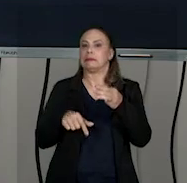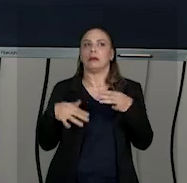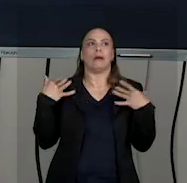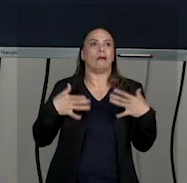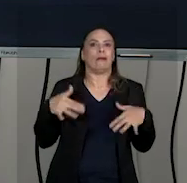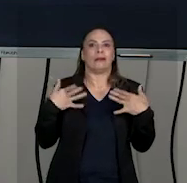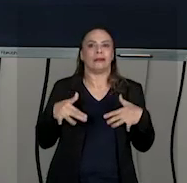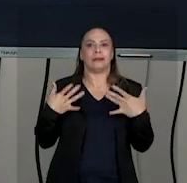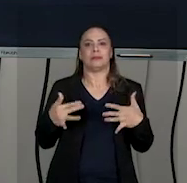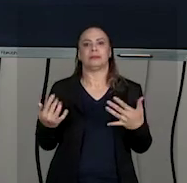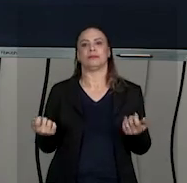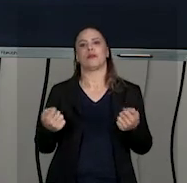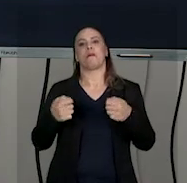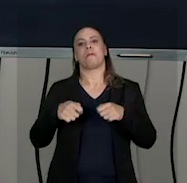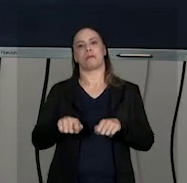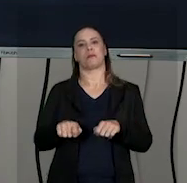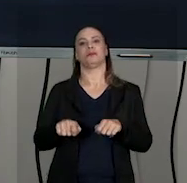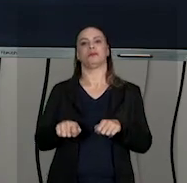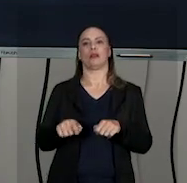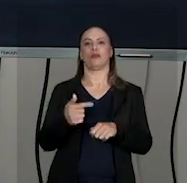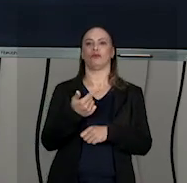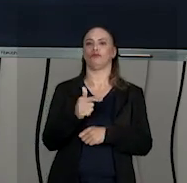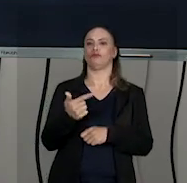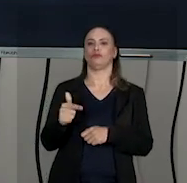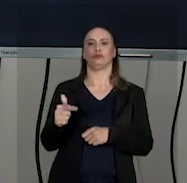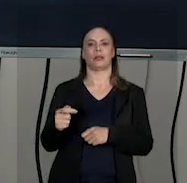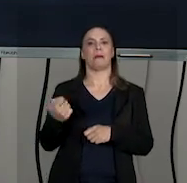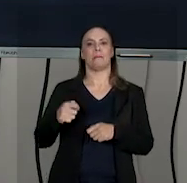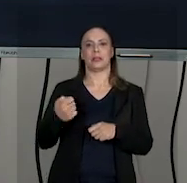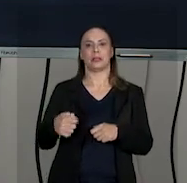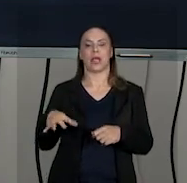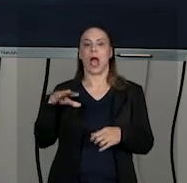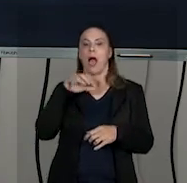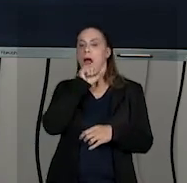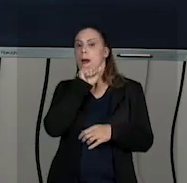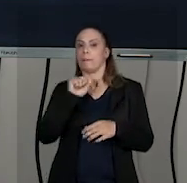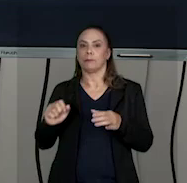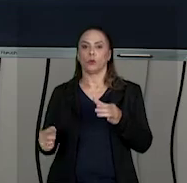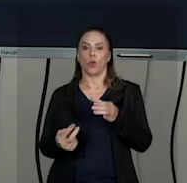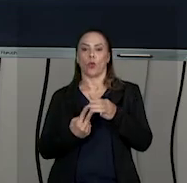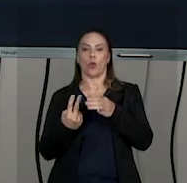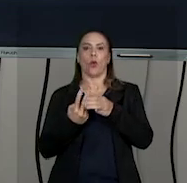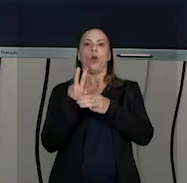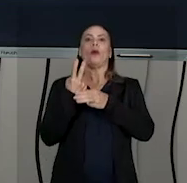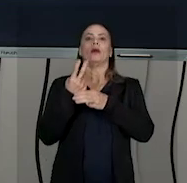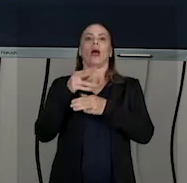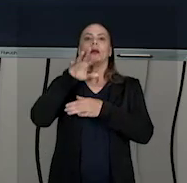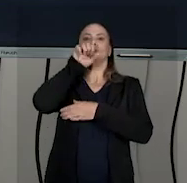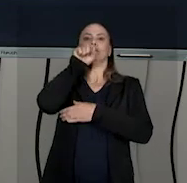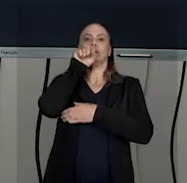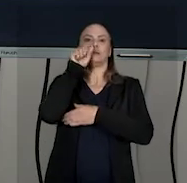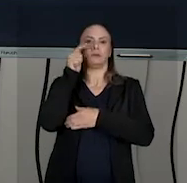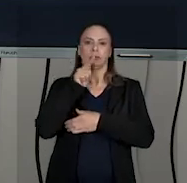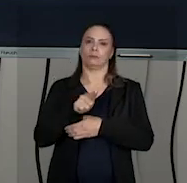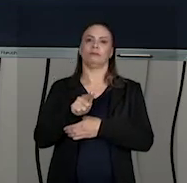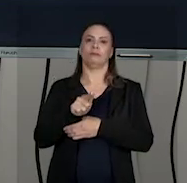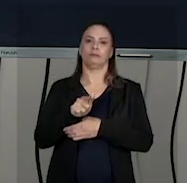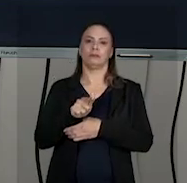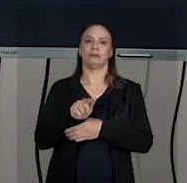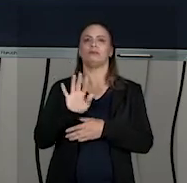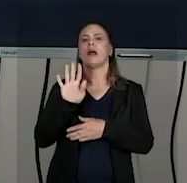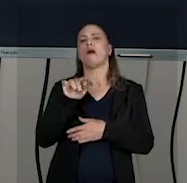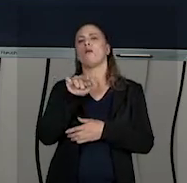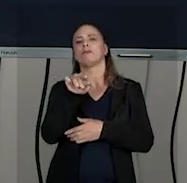é pequena, então eu vou precisar vir à superfície de novo para poder respirar. Mas você aí em casa,